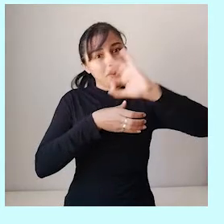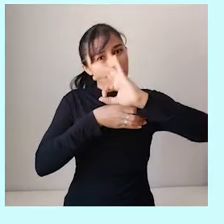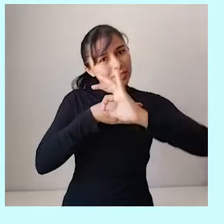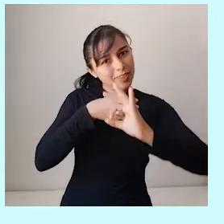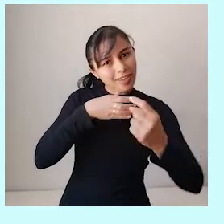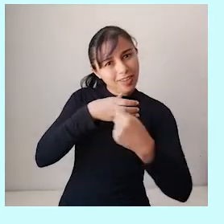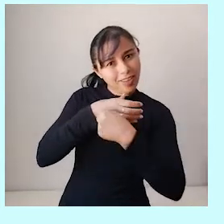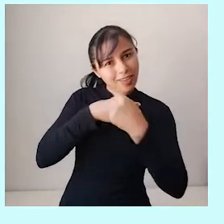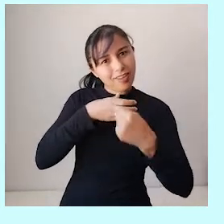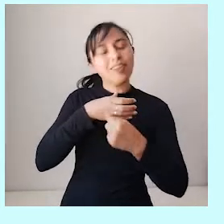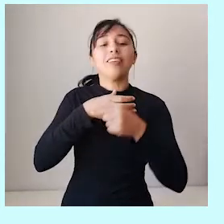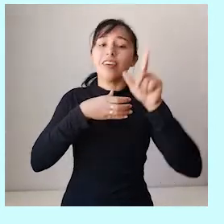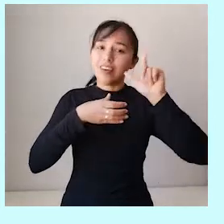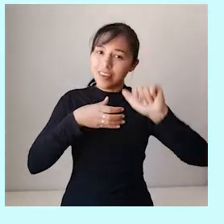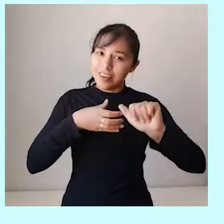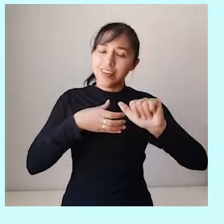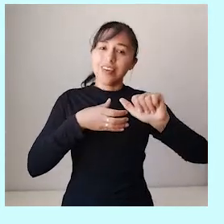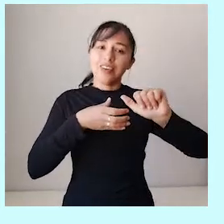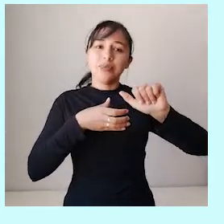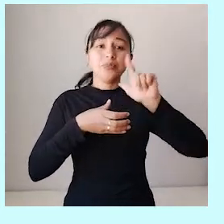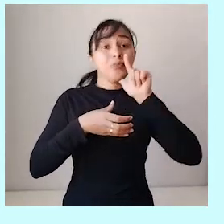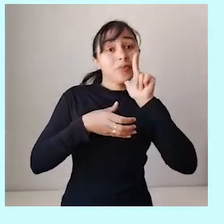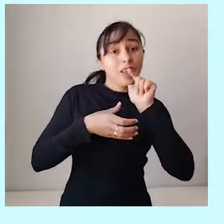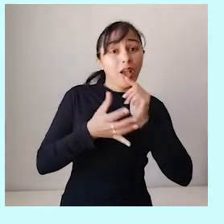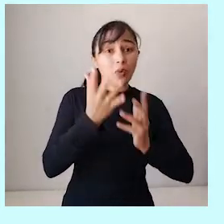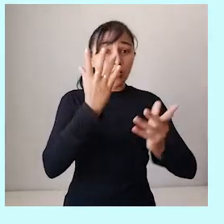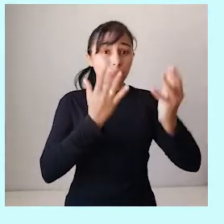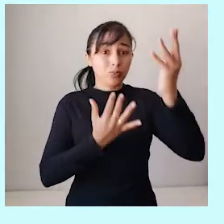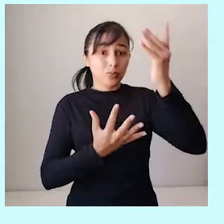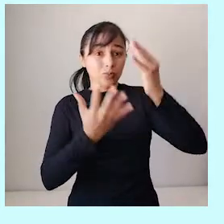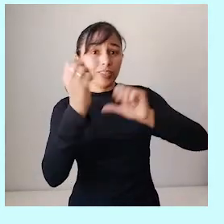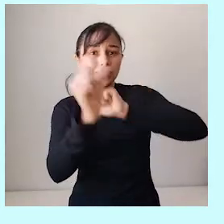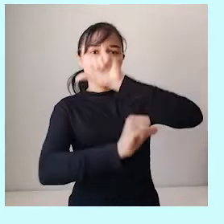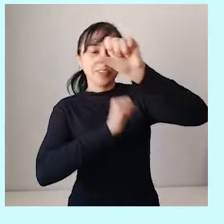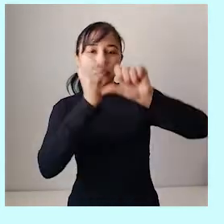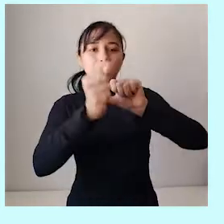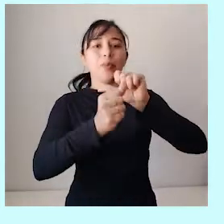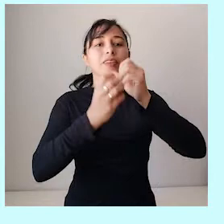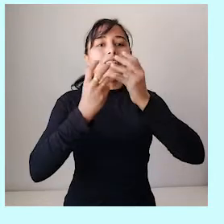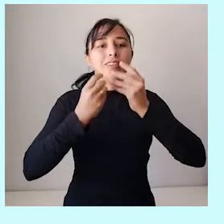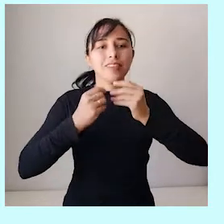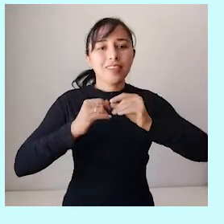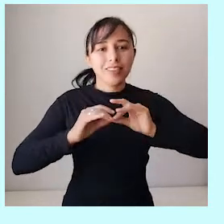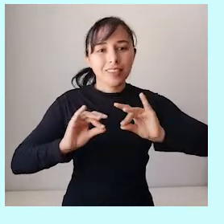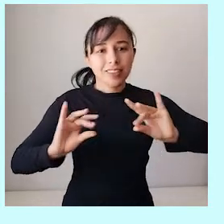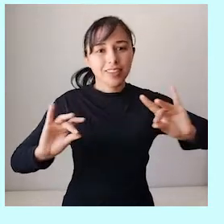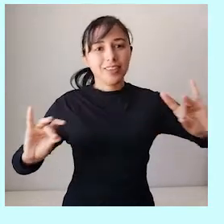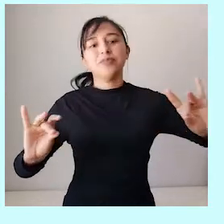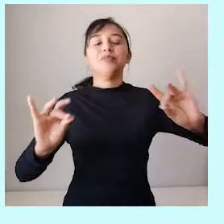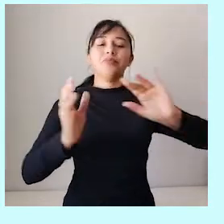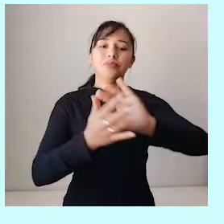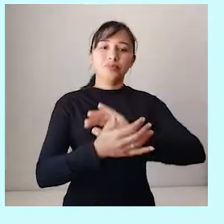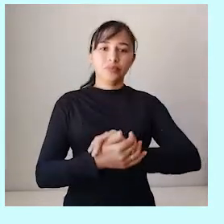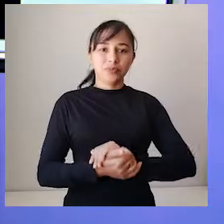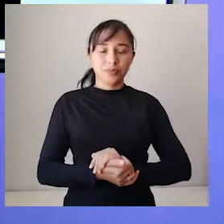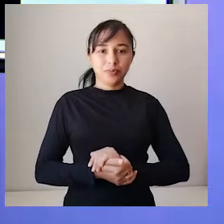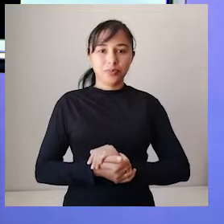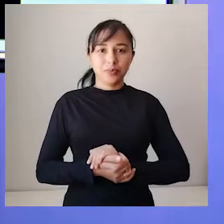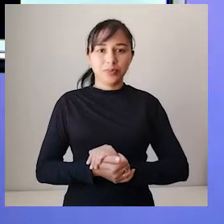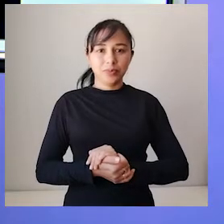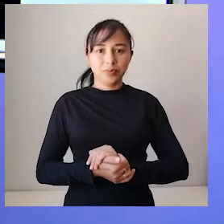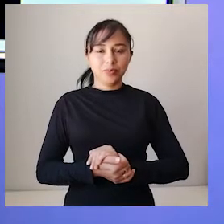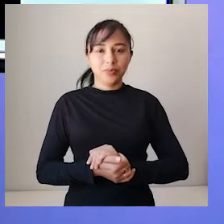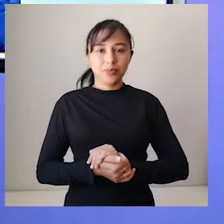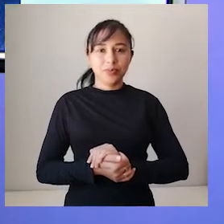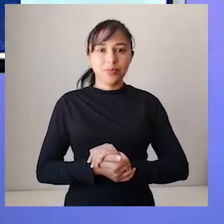que ficam por fora da garrafa, na verdade, é o vapor de água se transformando em líquido por fora do